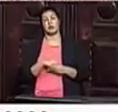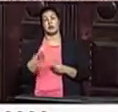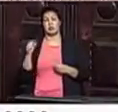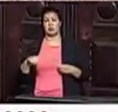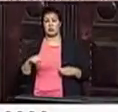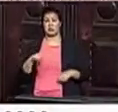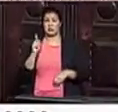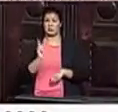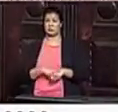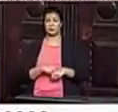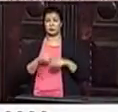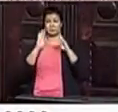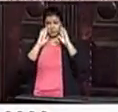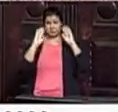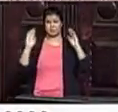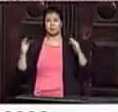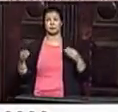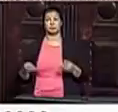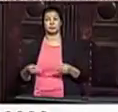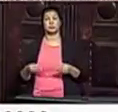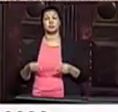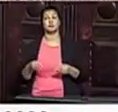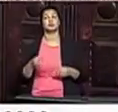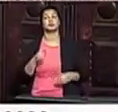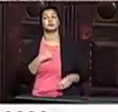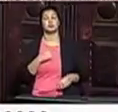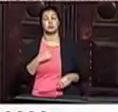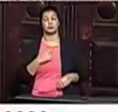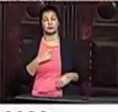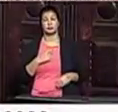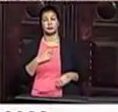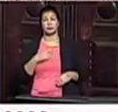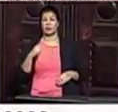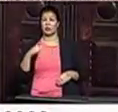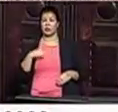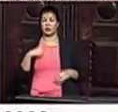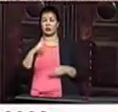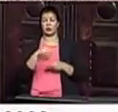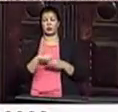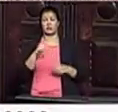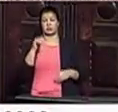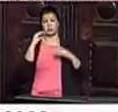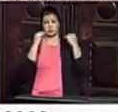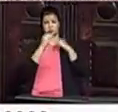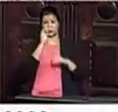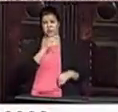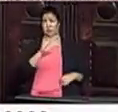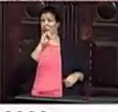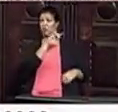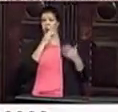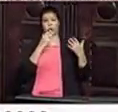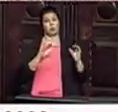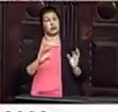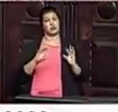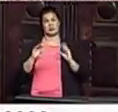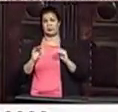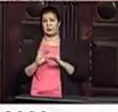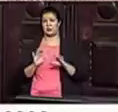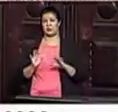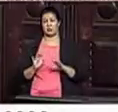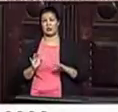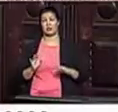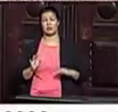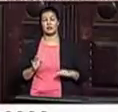lista fechada é uma escaramuça, porque boa parte dos deputados e deputadas do Congresso Nacional não querem se submeter ao sufrágio